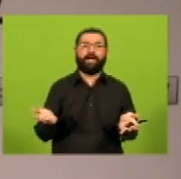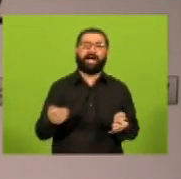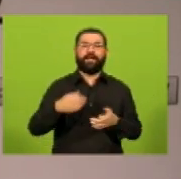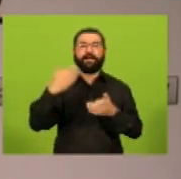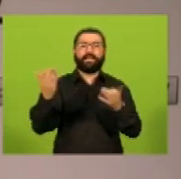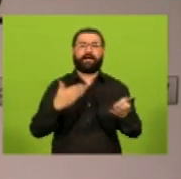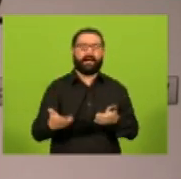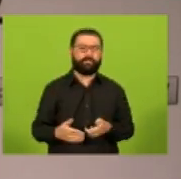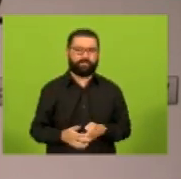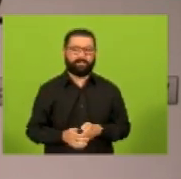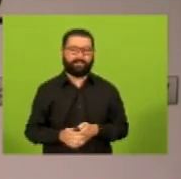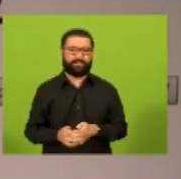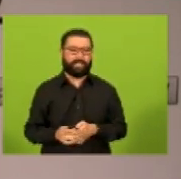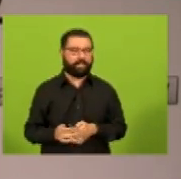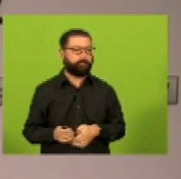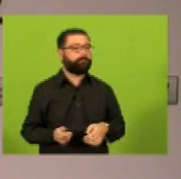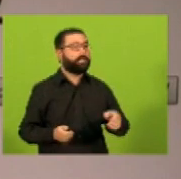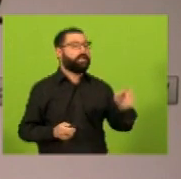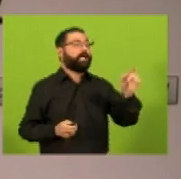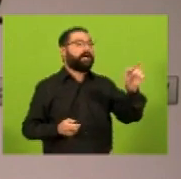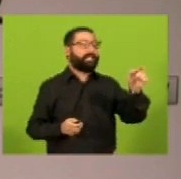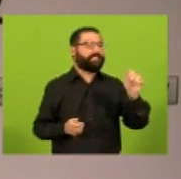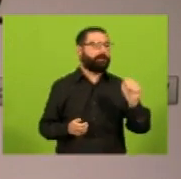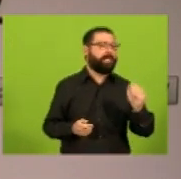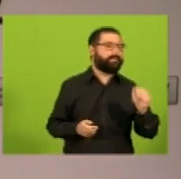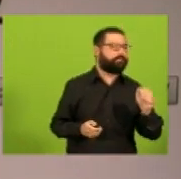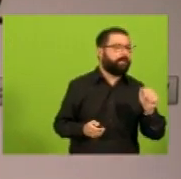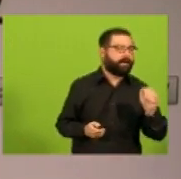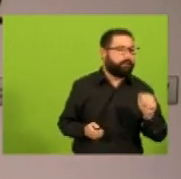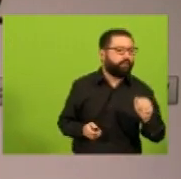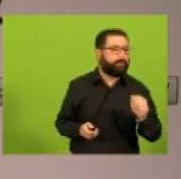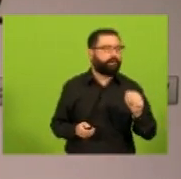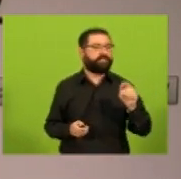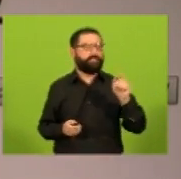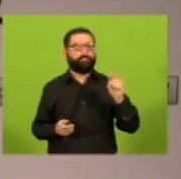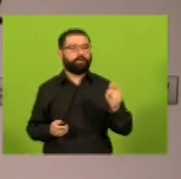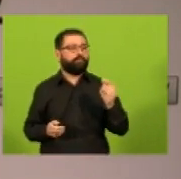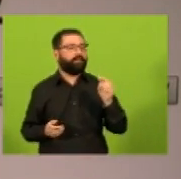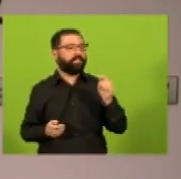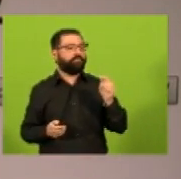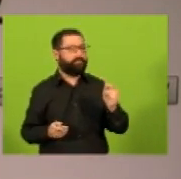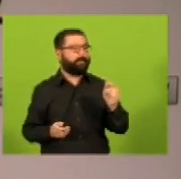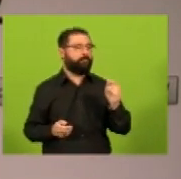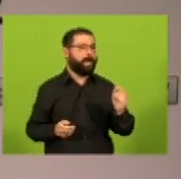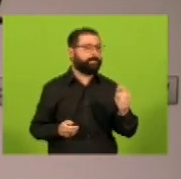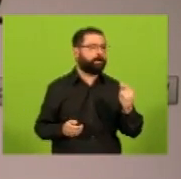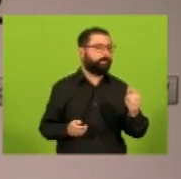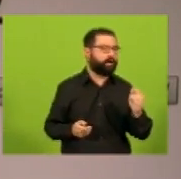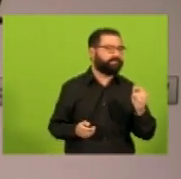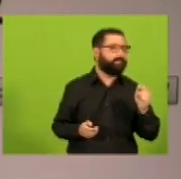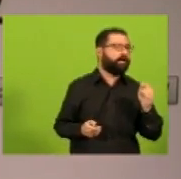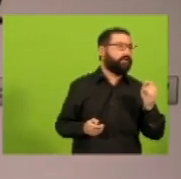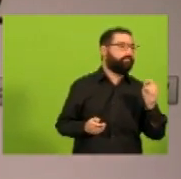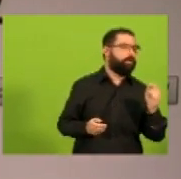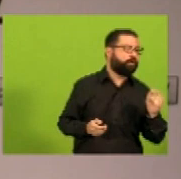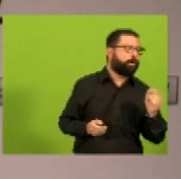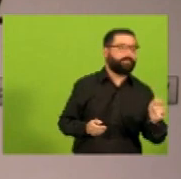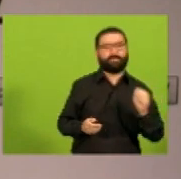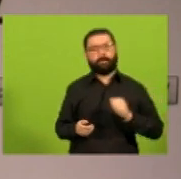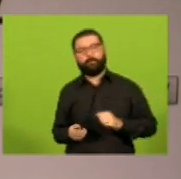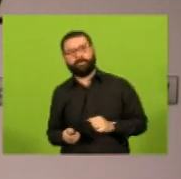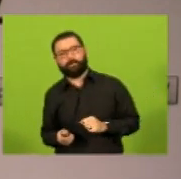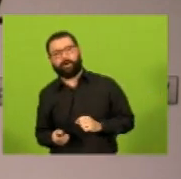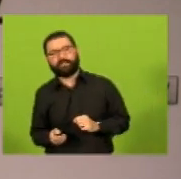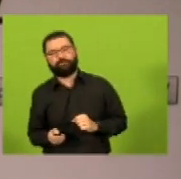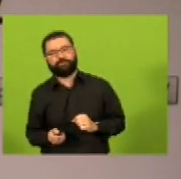Então, aí cada caso você vai ter aí. Está estabelecido lá que a gota pode ser muito fina, média, grossa, muito